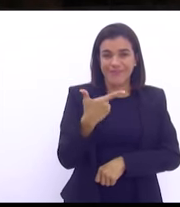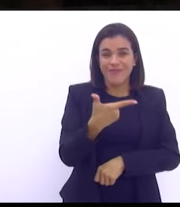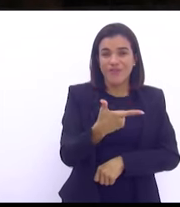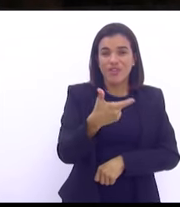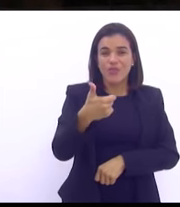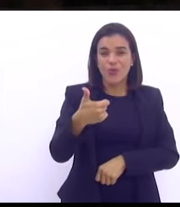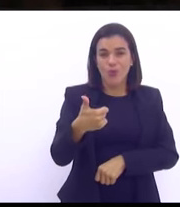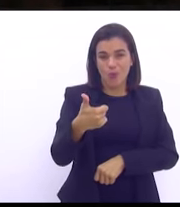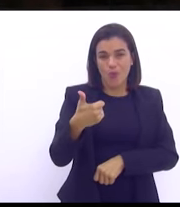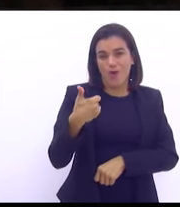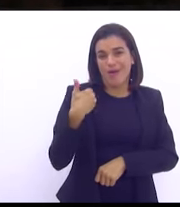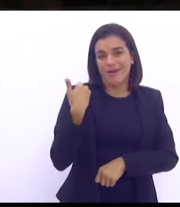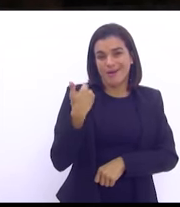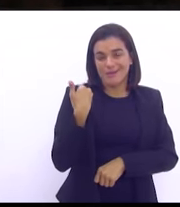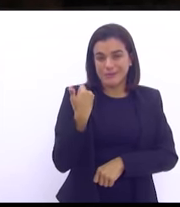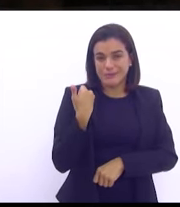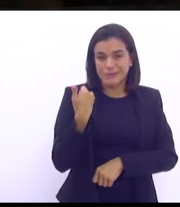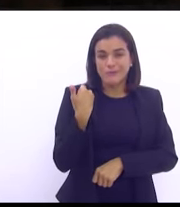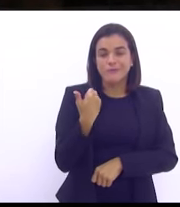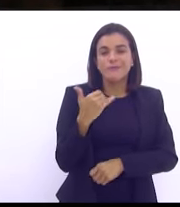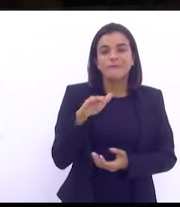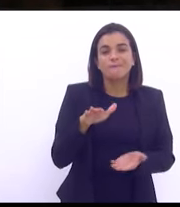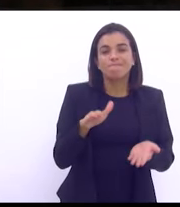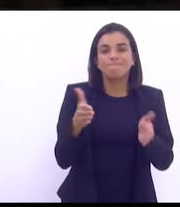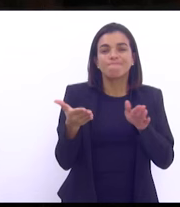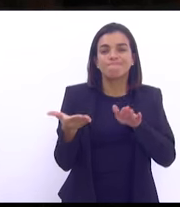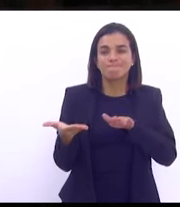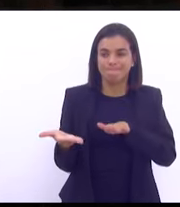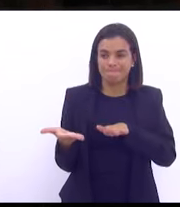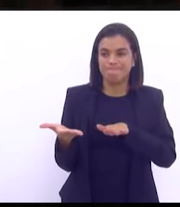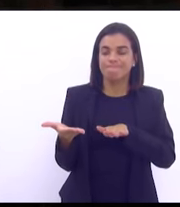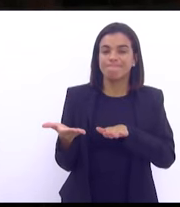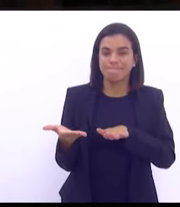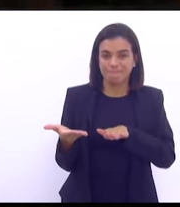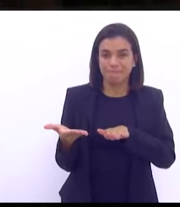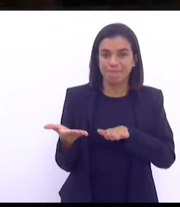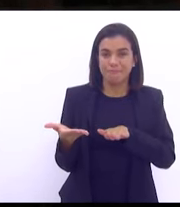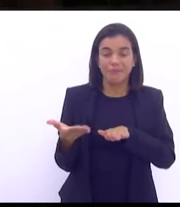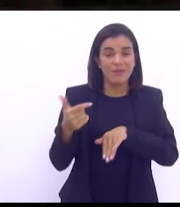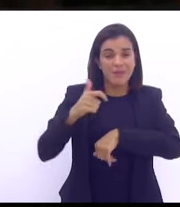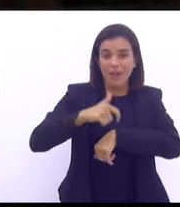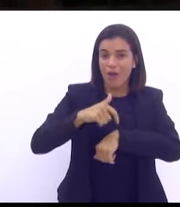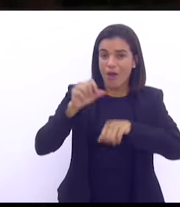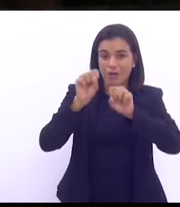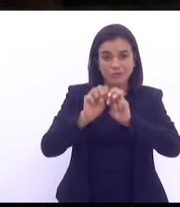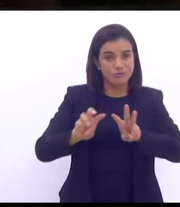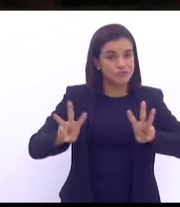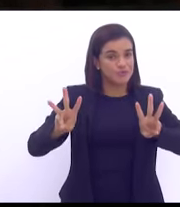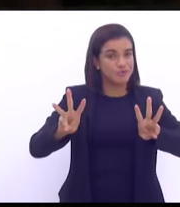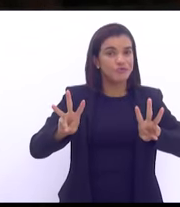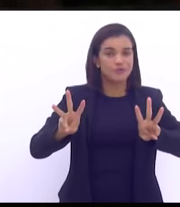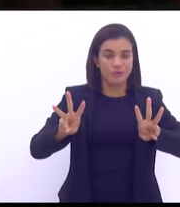21 anos veio a falecer em pleno show.